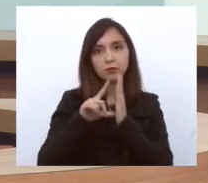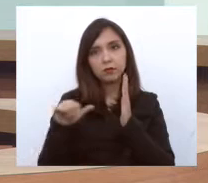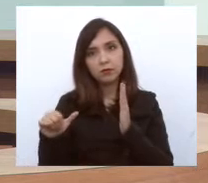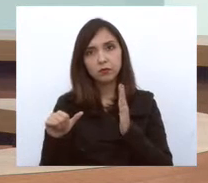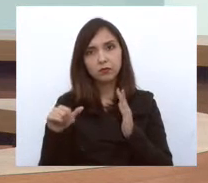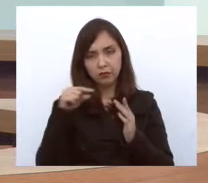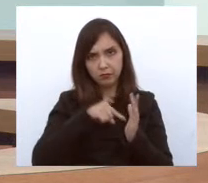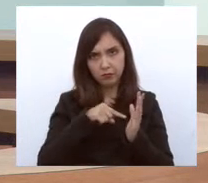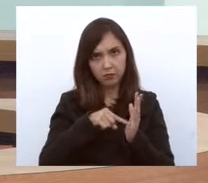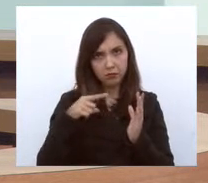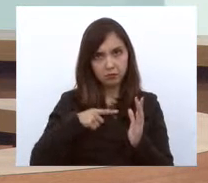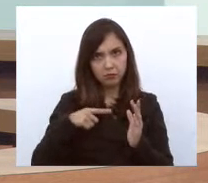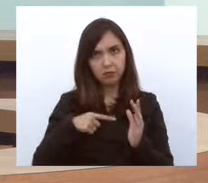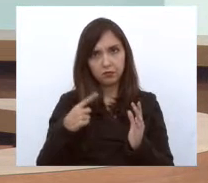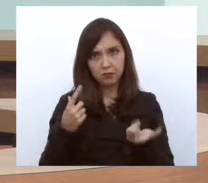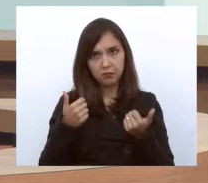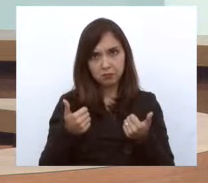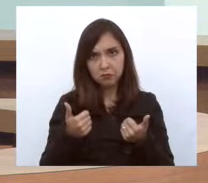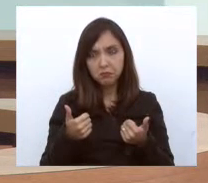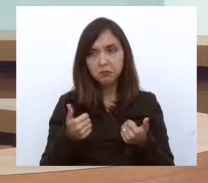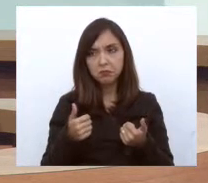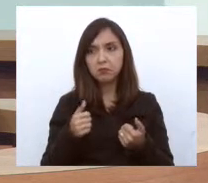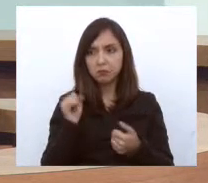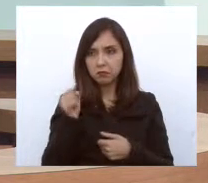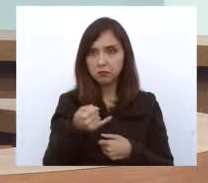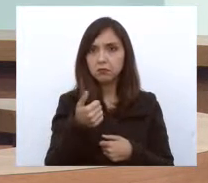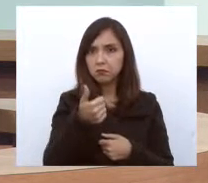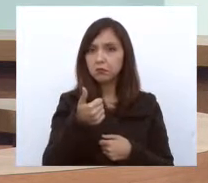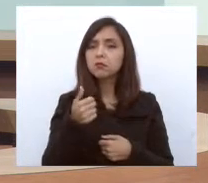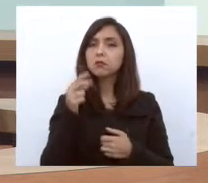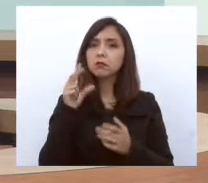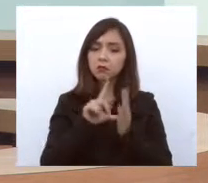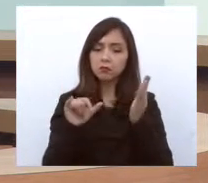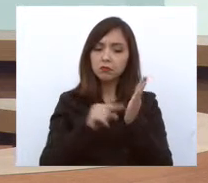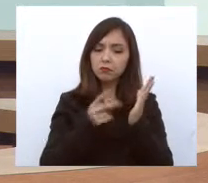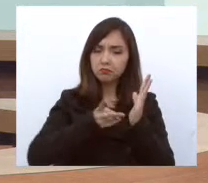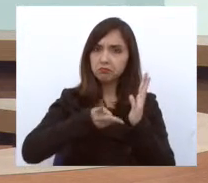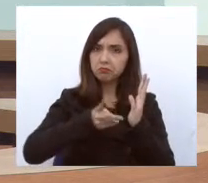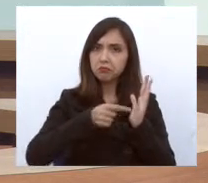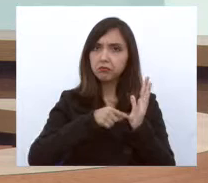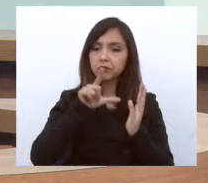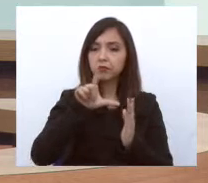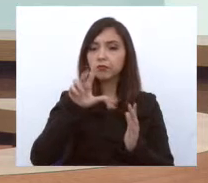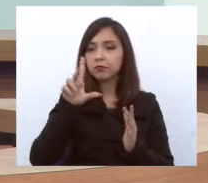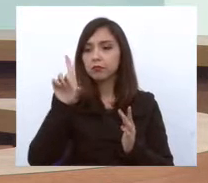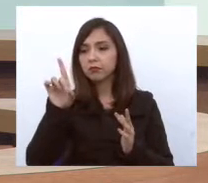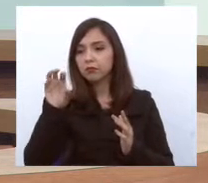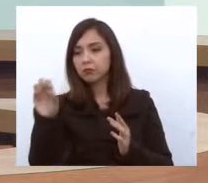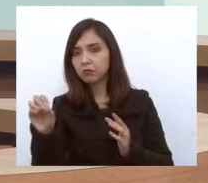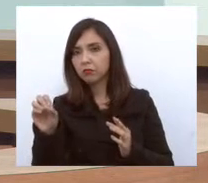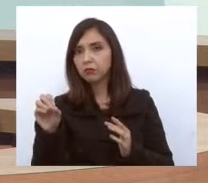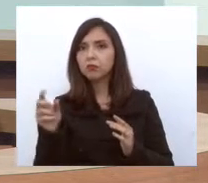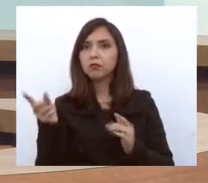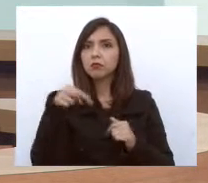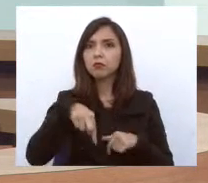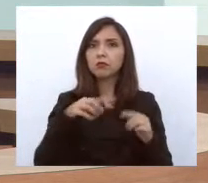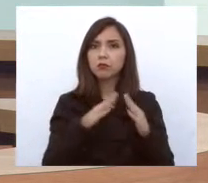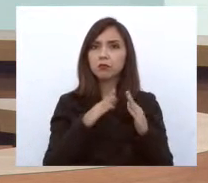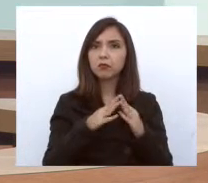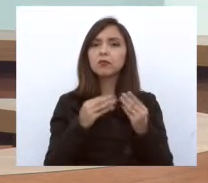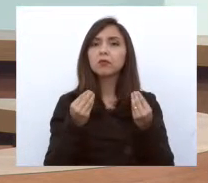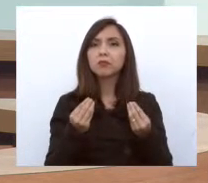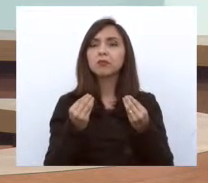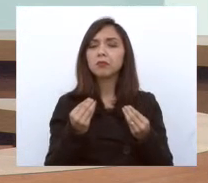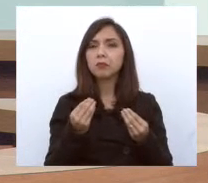então, está em vigor, é isso, senhor presidente? Sim, vereador. Se essa lei está em vigor, senhor presidente, a LDO foi enviada para essa casa, senhor presidente, por qual